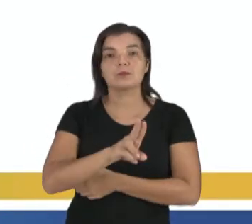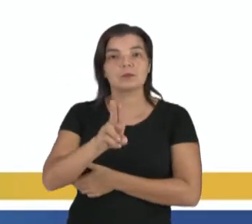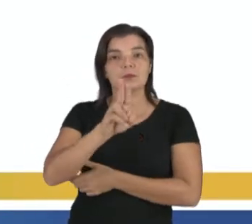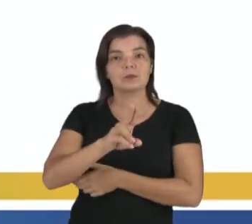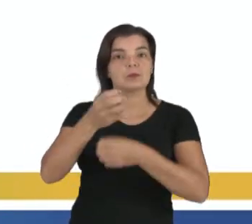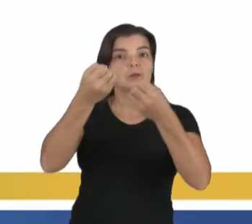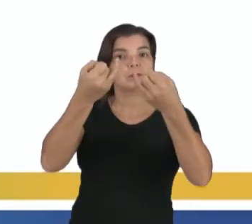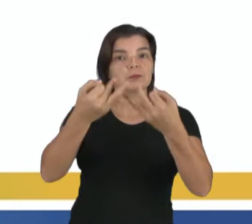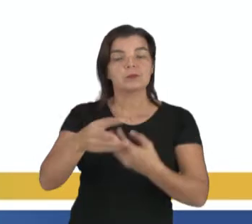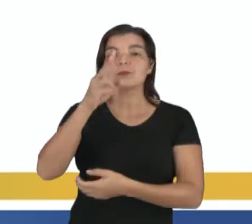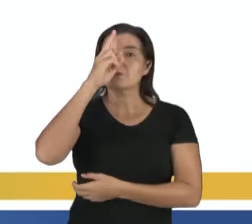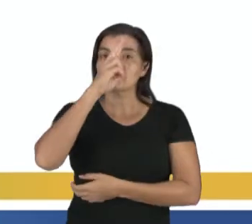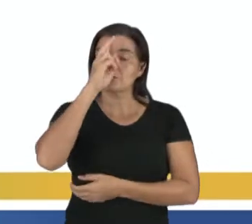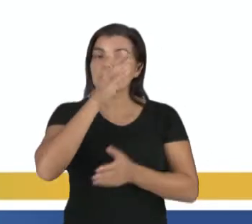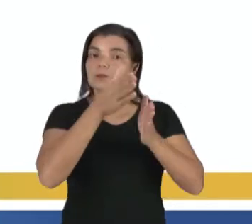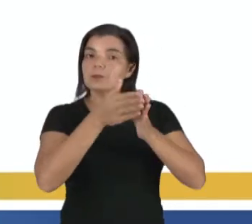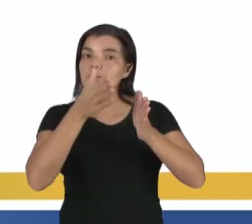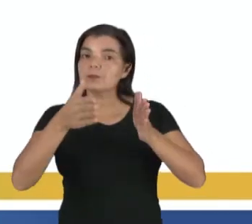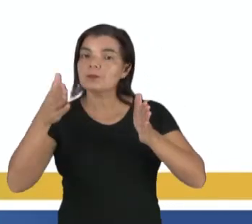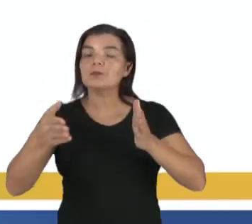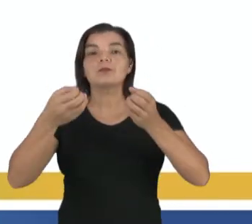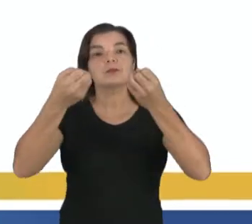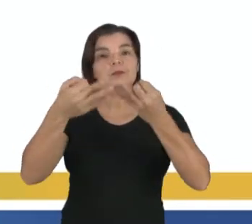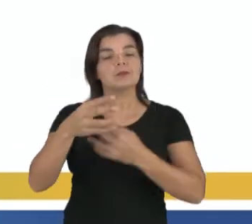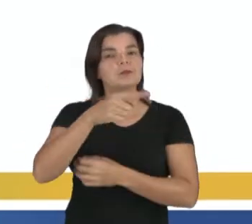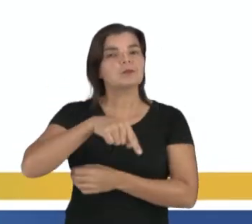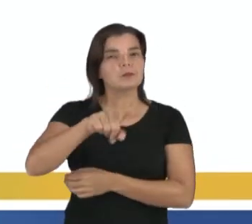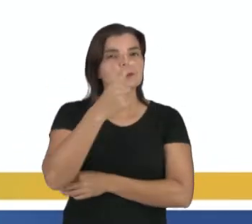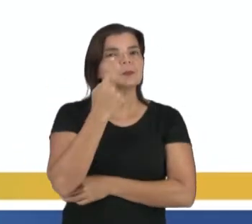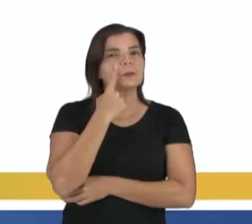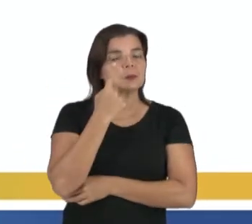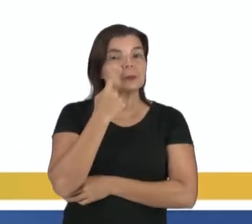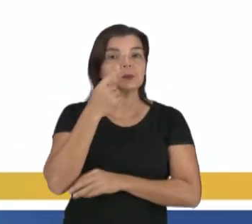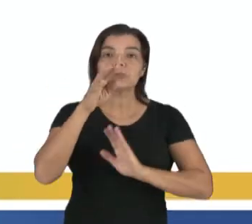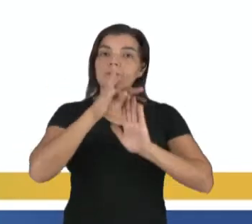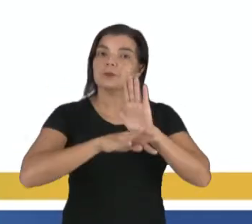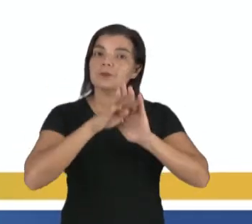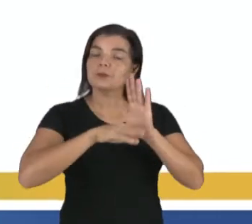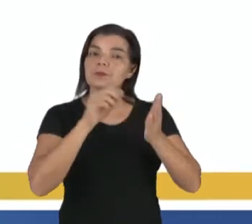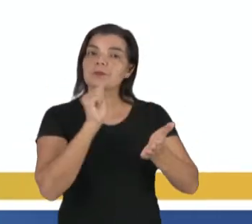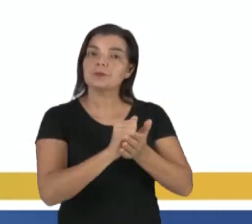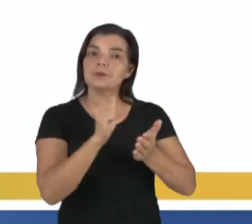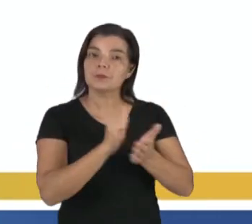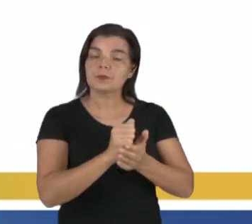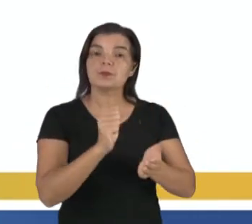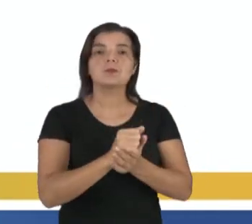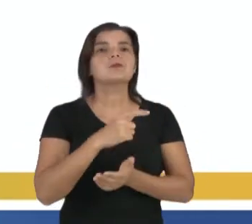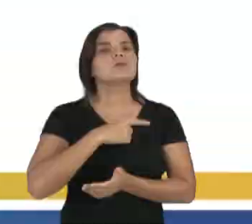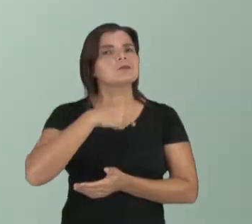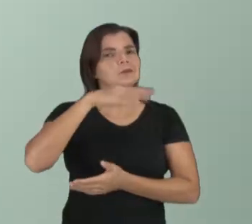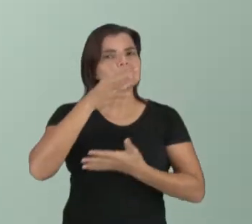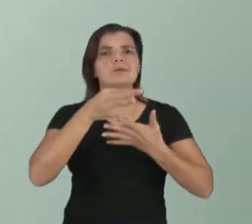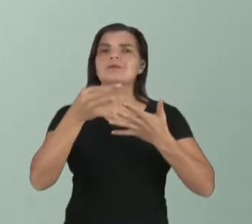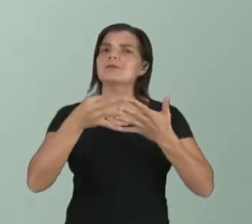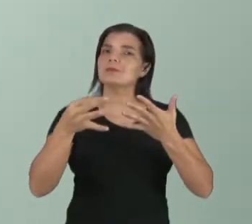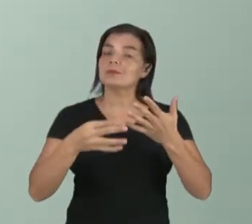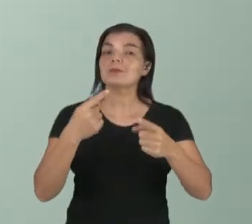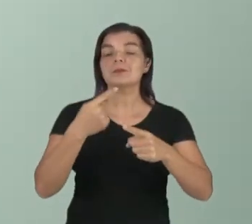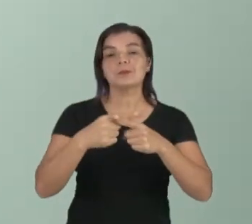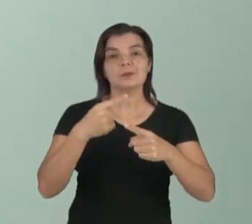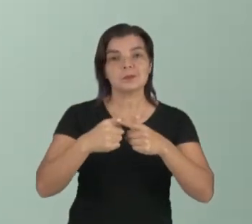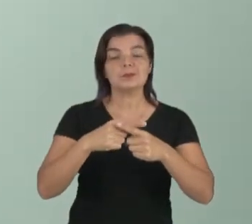recontar a história com uma sequência lógica? Gente, vocês observaram que o texto verbal, ele possui mais elementos, porque